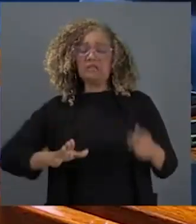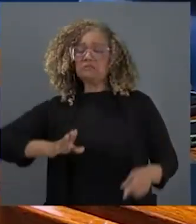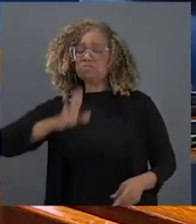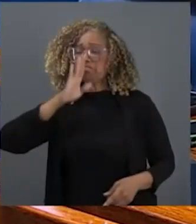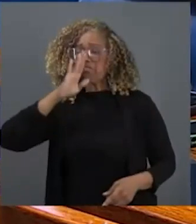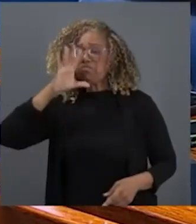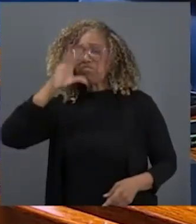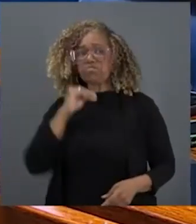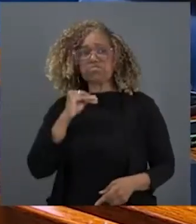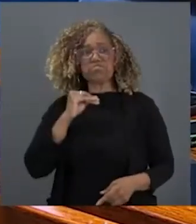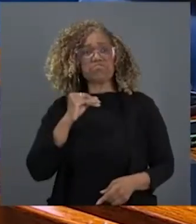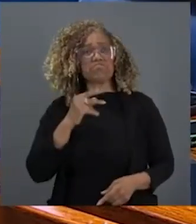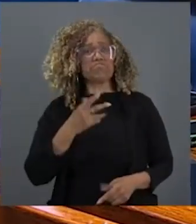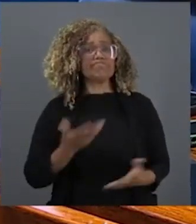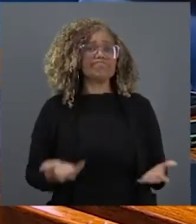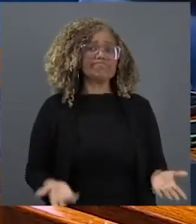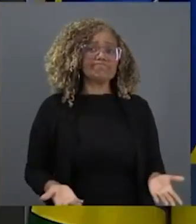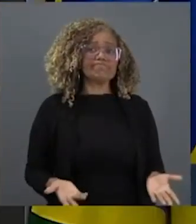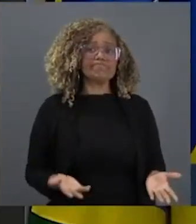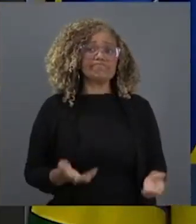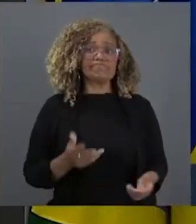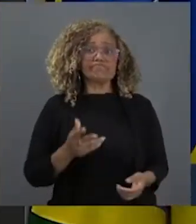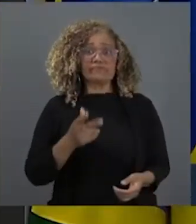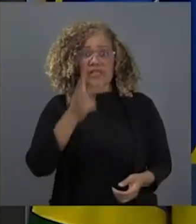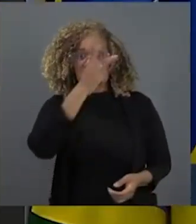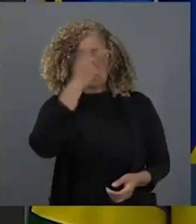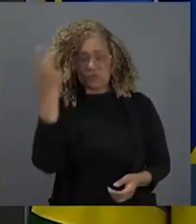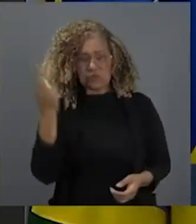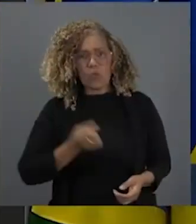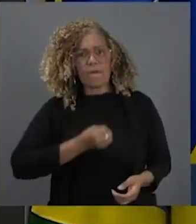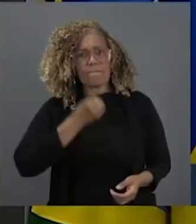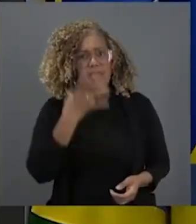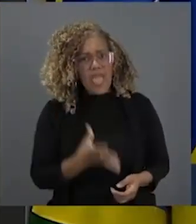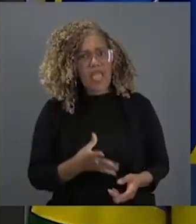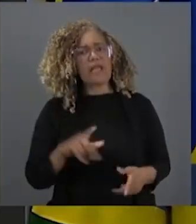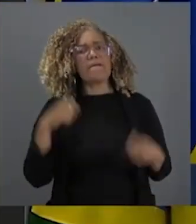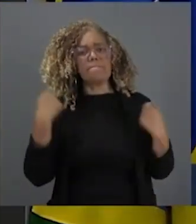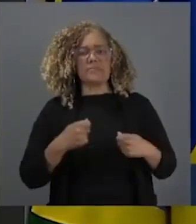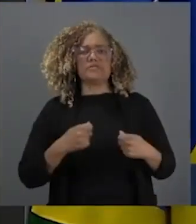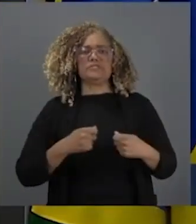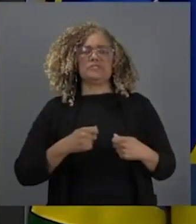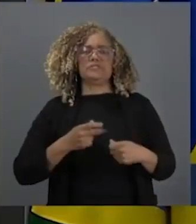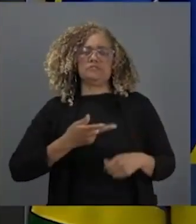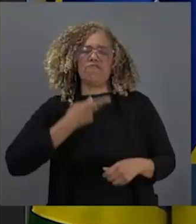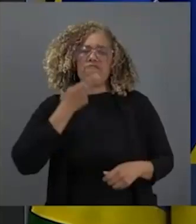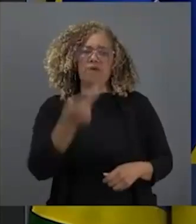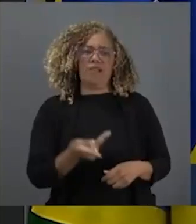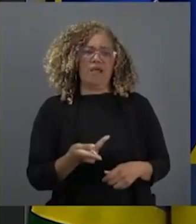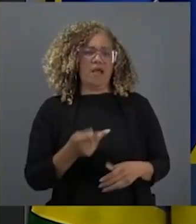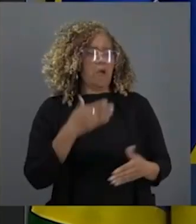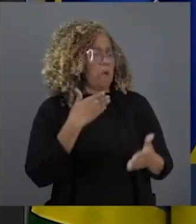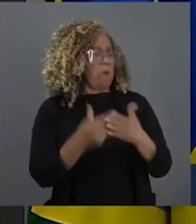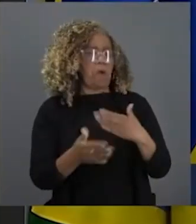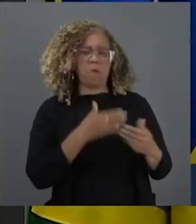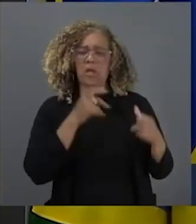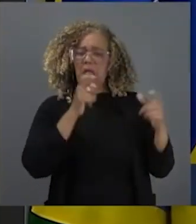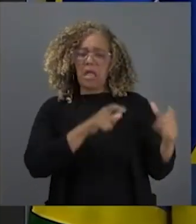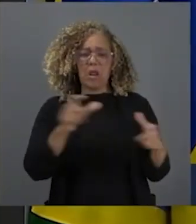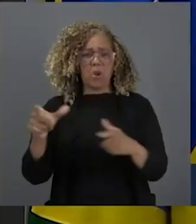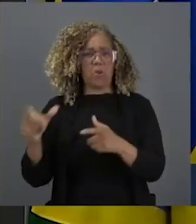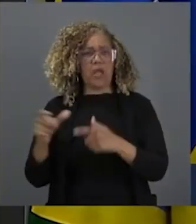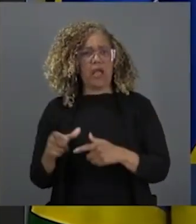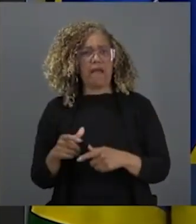omissos as pessoas de bem Tem que se manifestar onde quer que sejam tá na